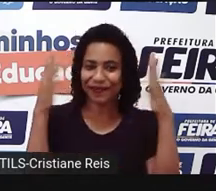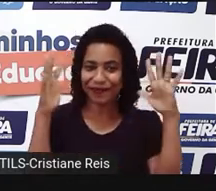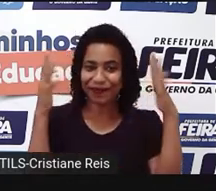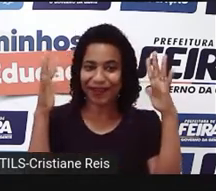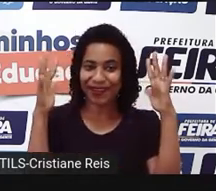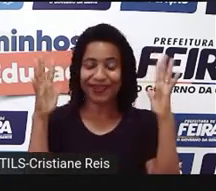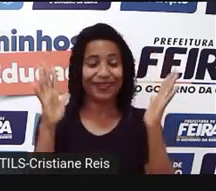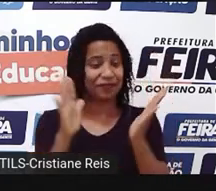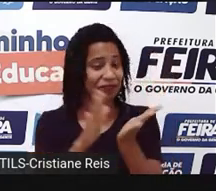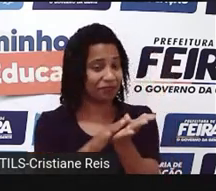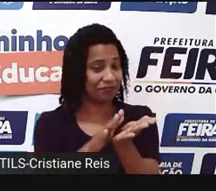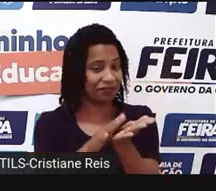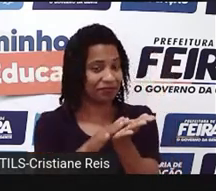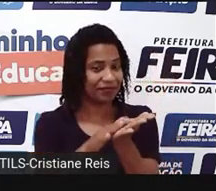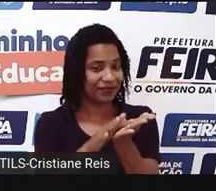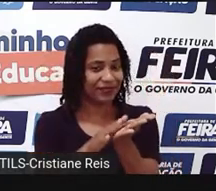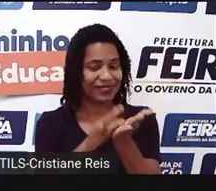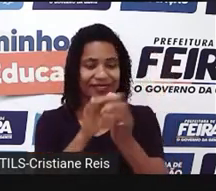Então,